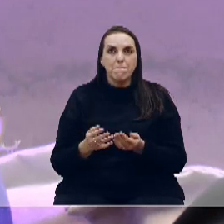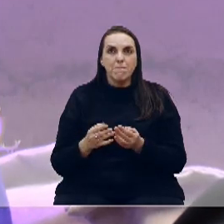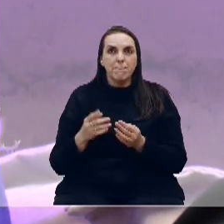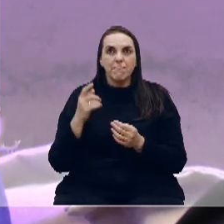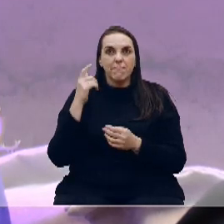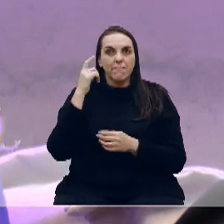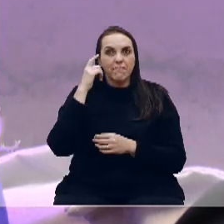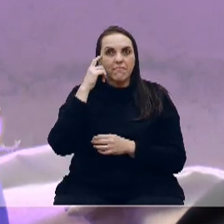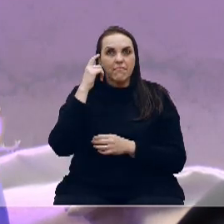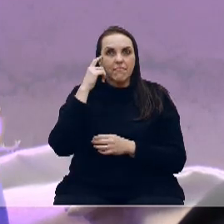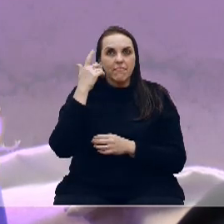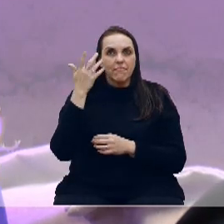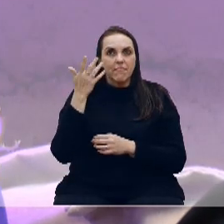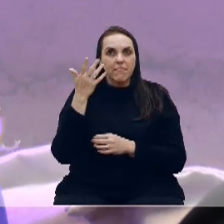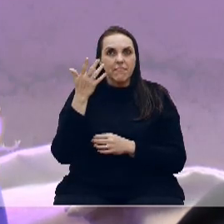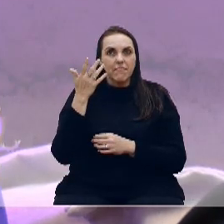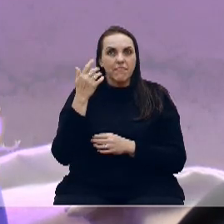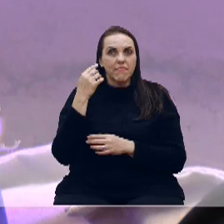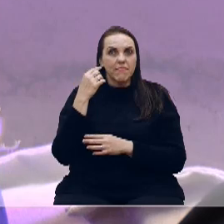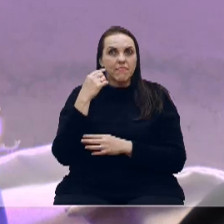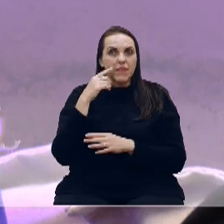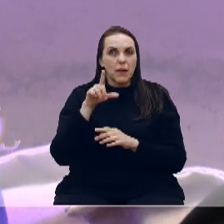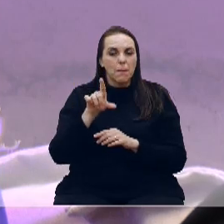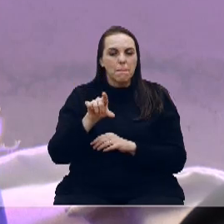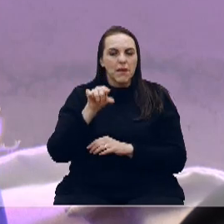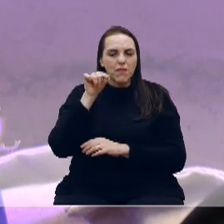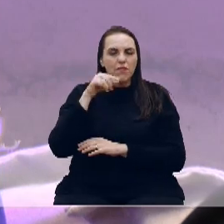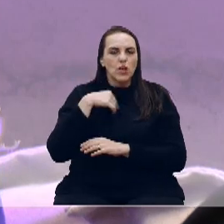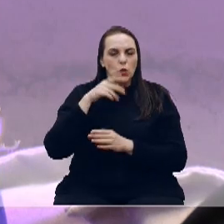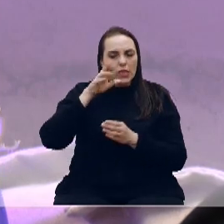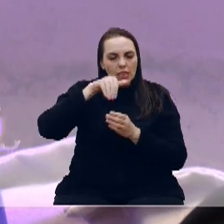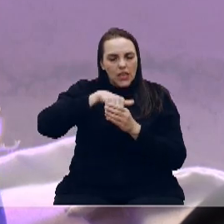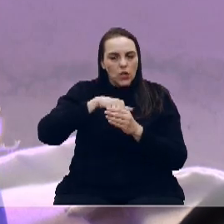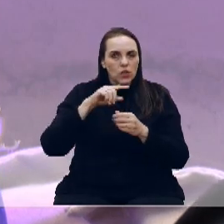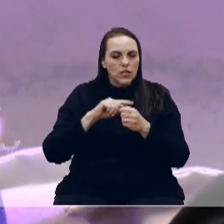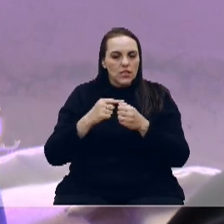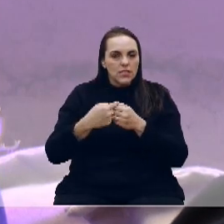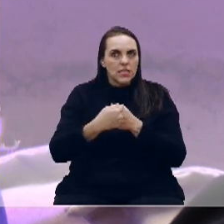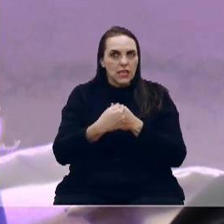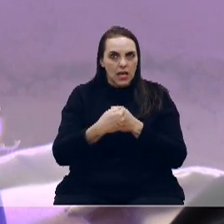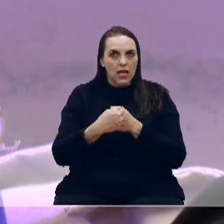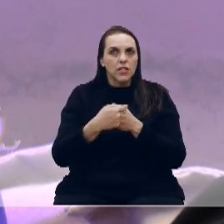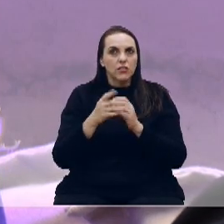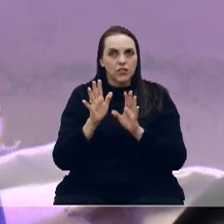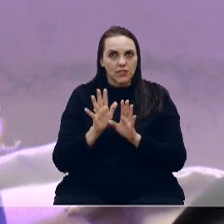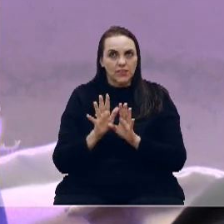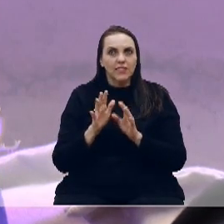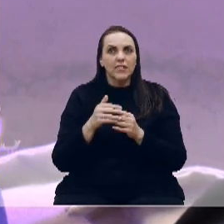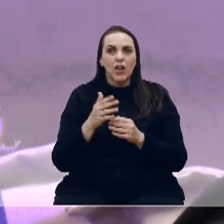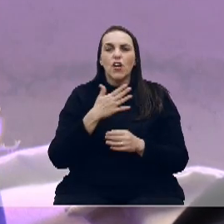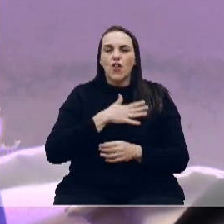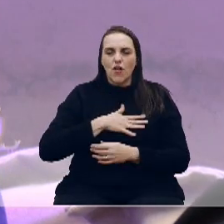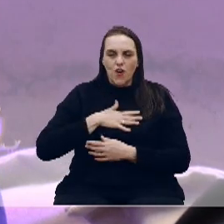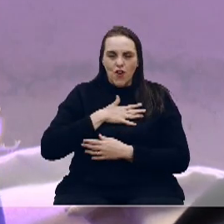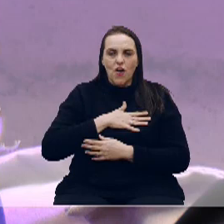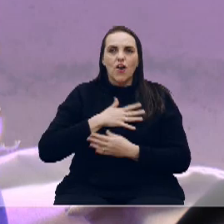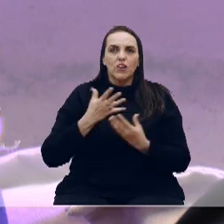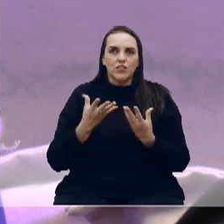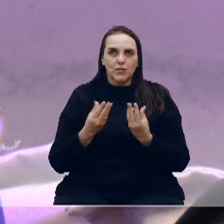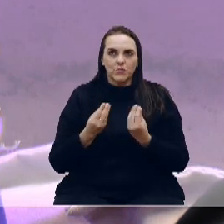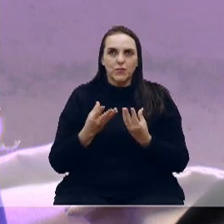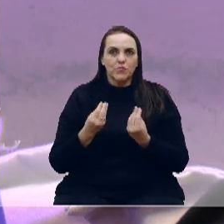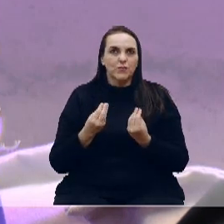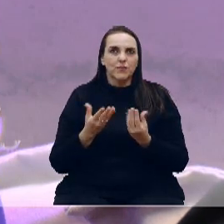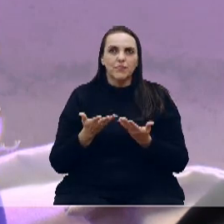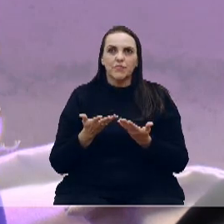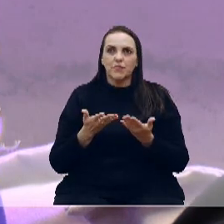só tive a experiência dentro da cidade, né? Só no ônibus urbano. Então, eu gosto muito de viajar. Então, assim,